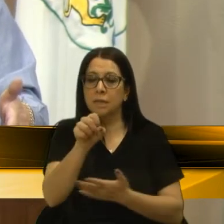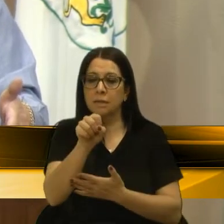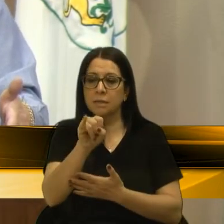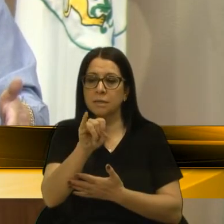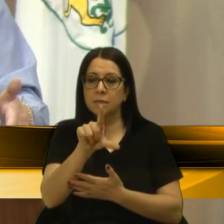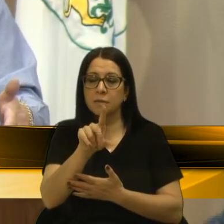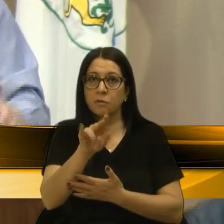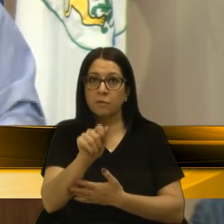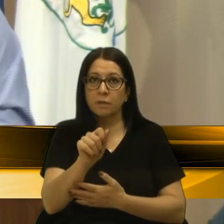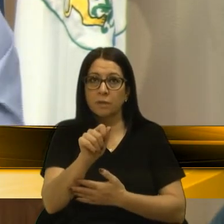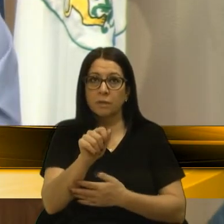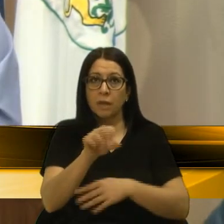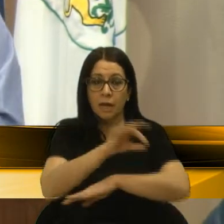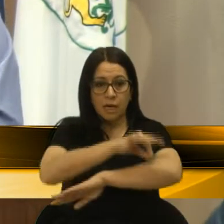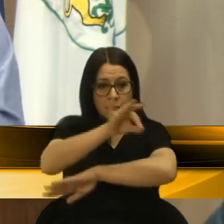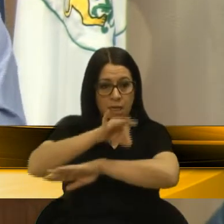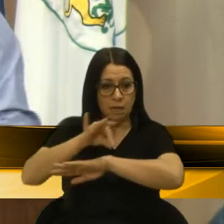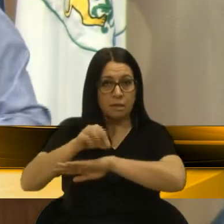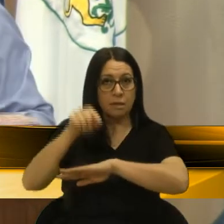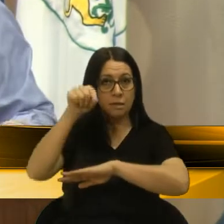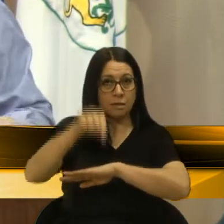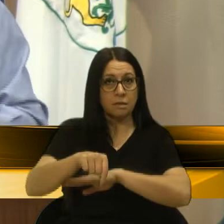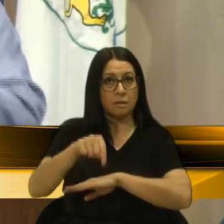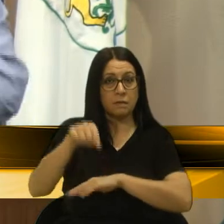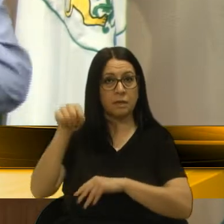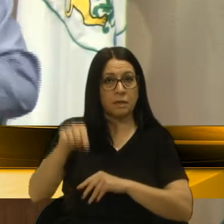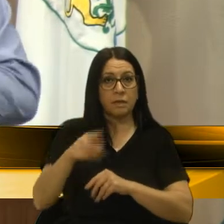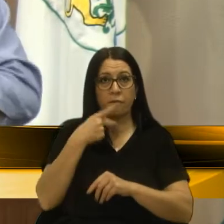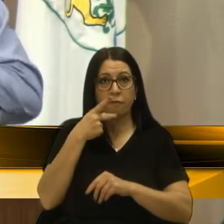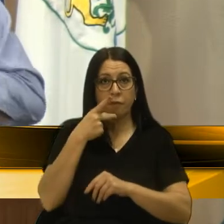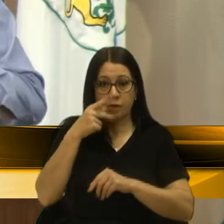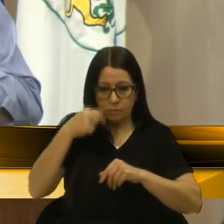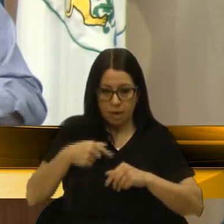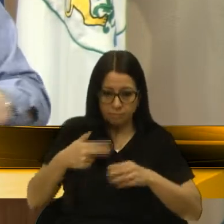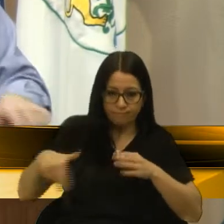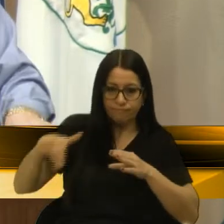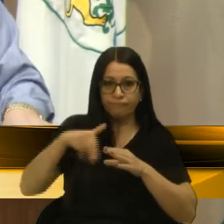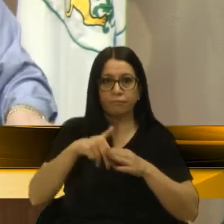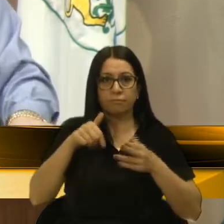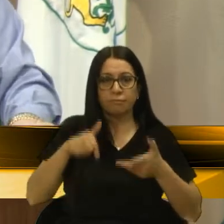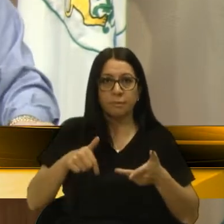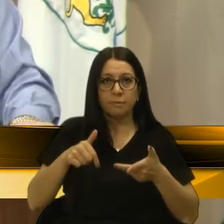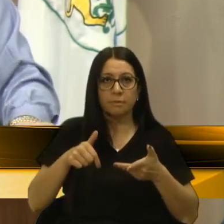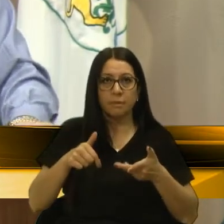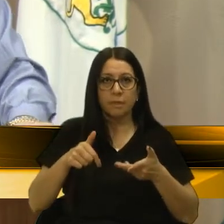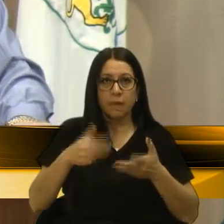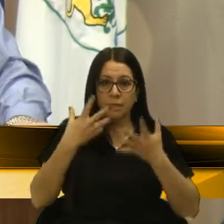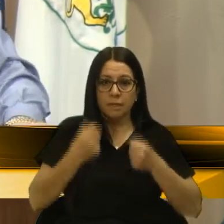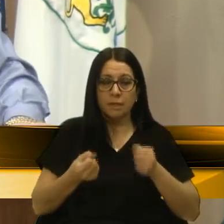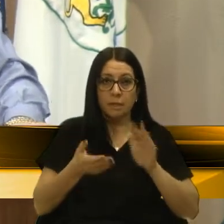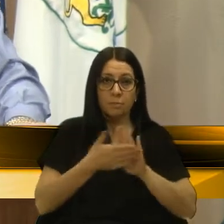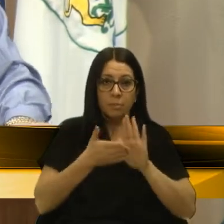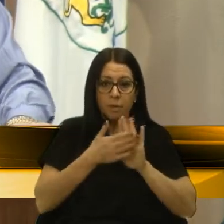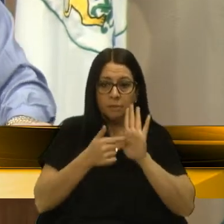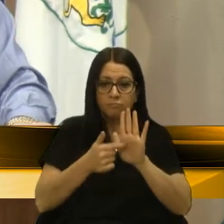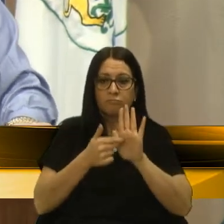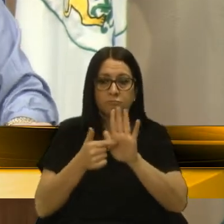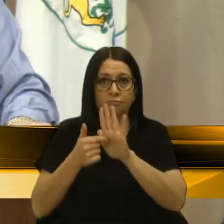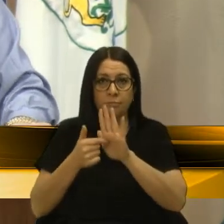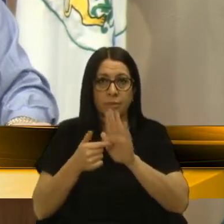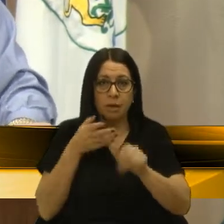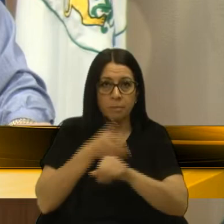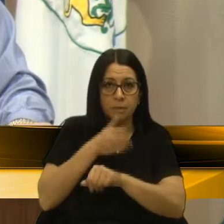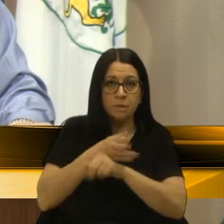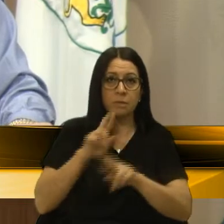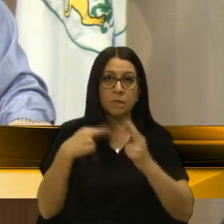a arquiteta Silvia Nunes, que esteve aqui falando nessa tribuna aqui, acolhendo as propostas que nós encaminhamos, participando